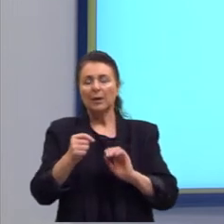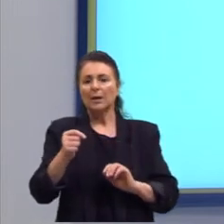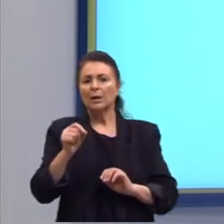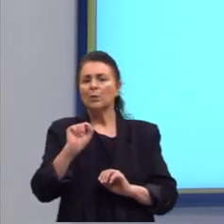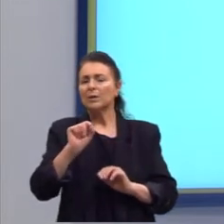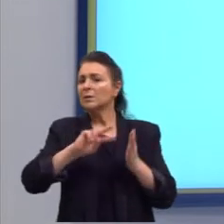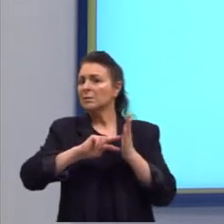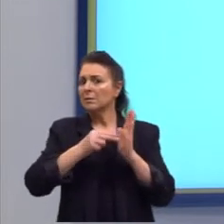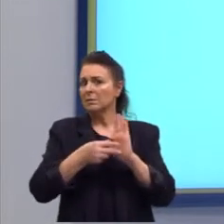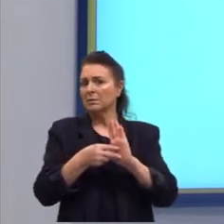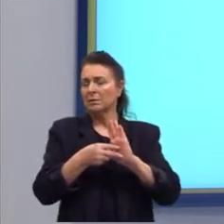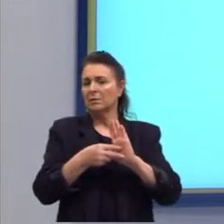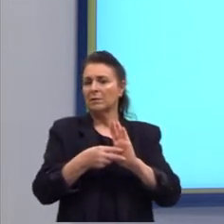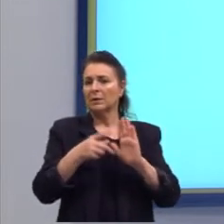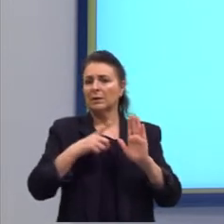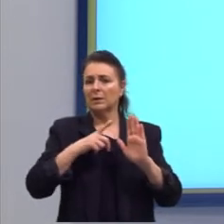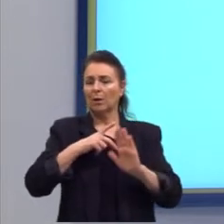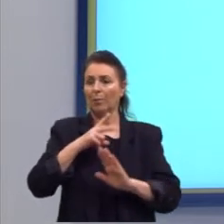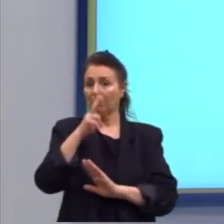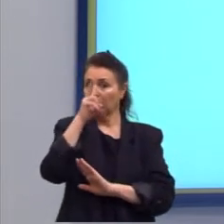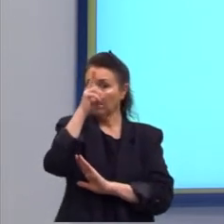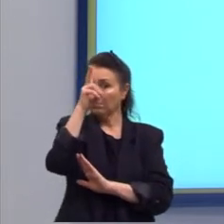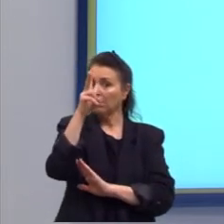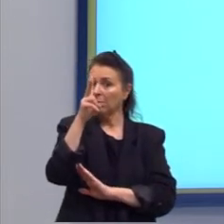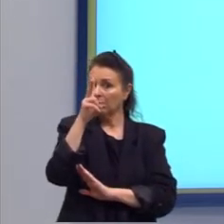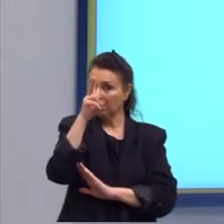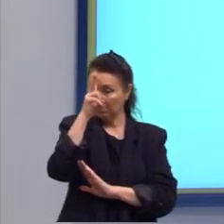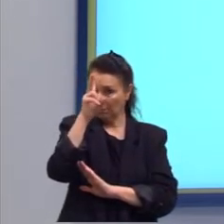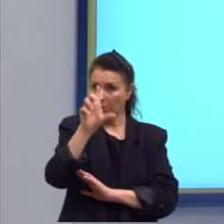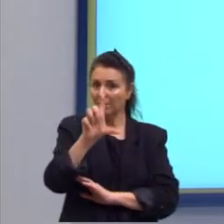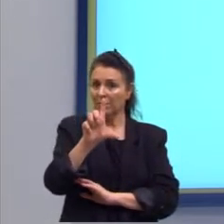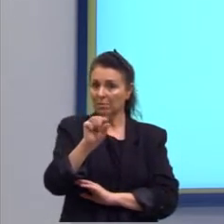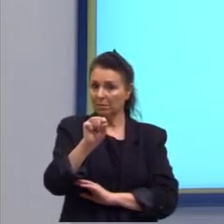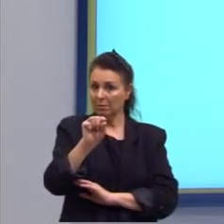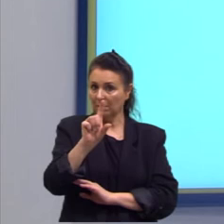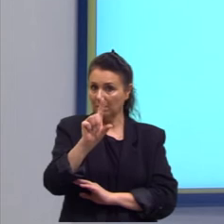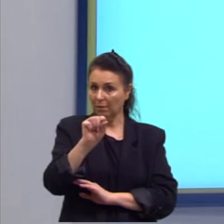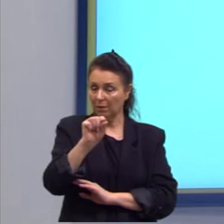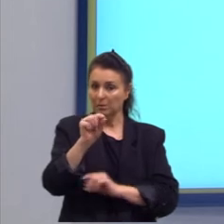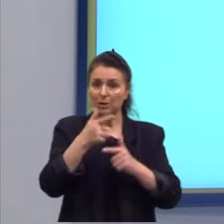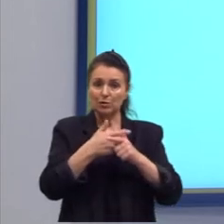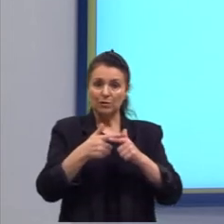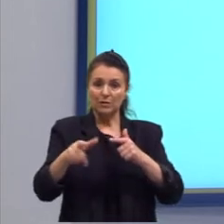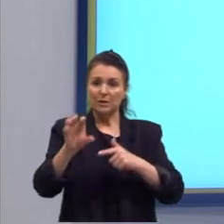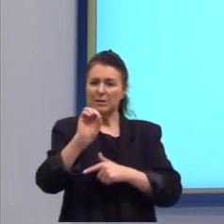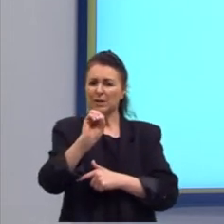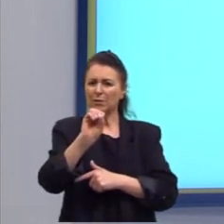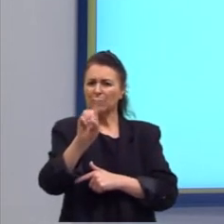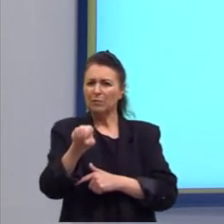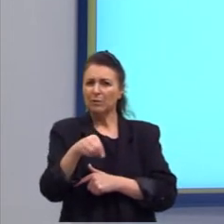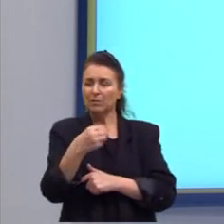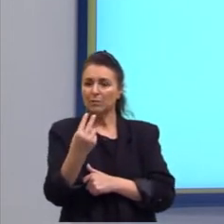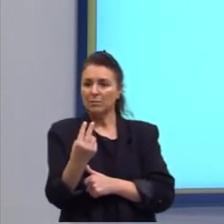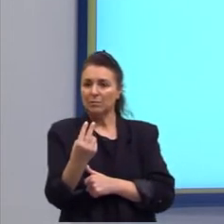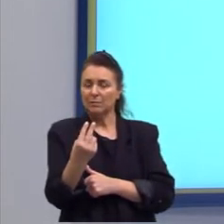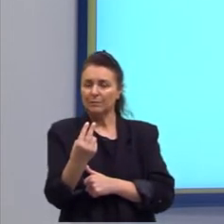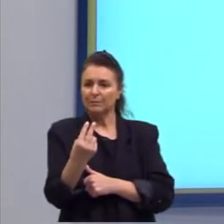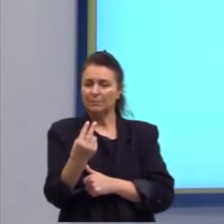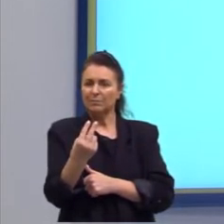quê que isso quer dizer né eu tenho uma atenção de 10 nessa Eu dividi para 0,2